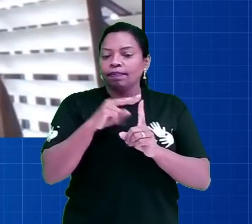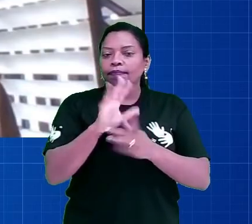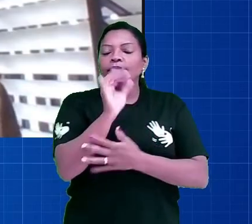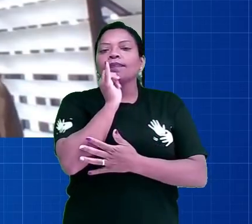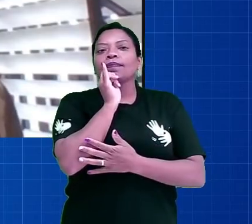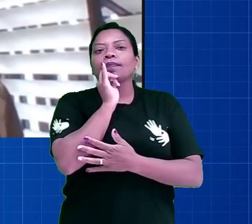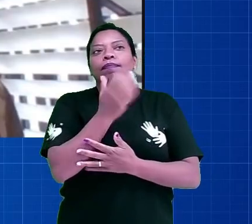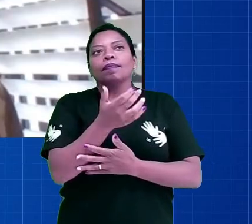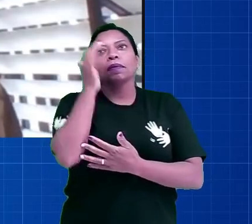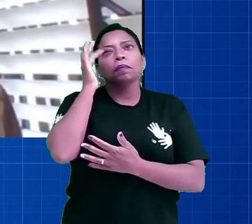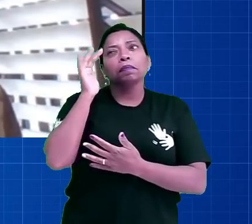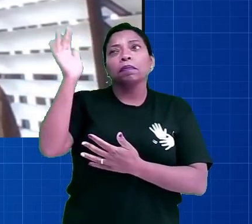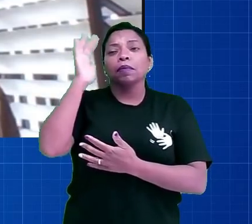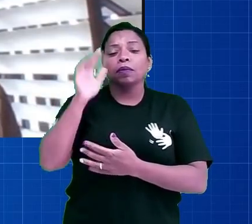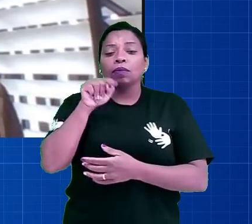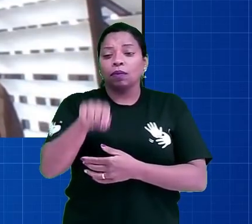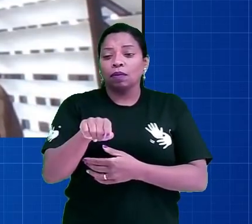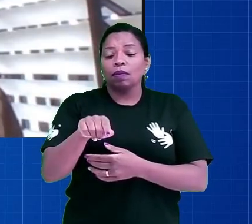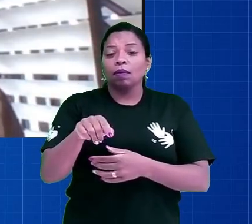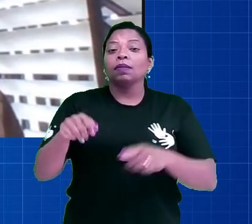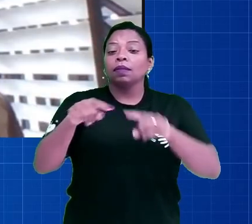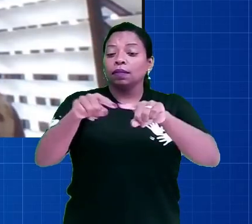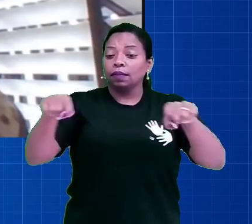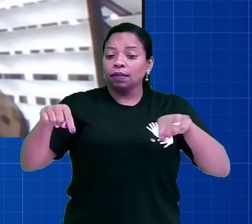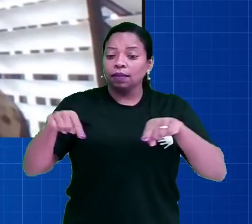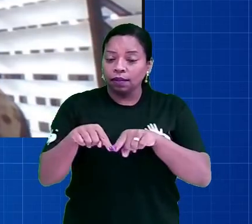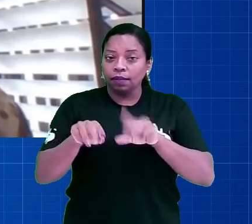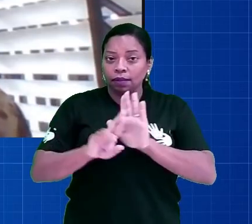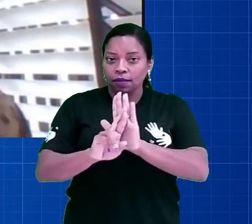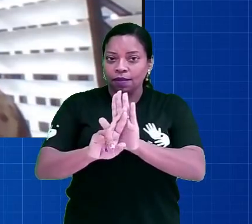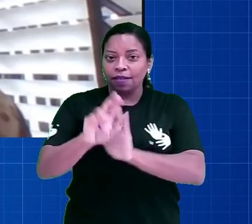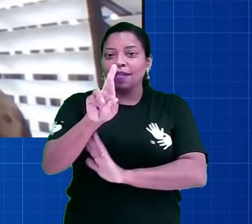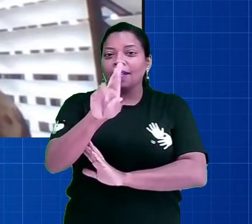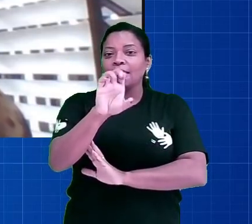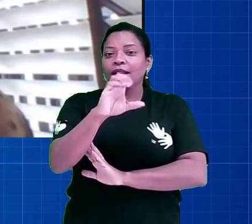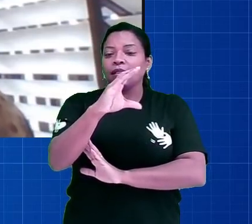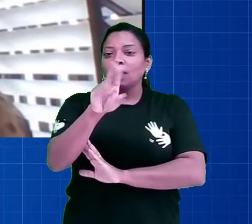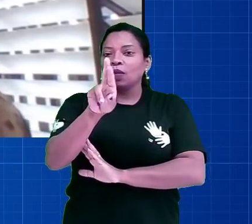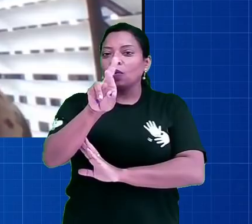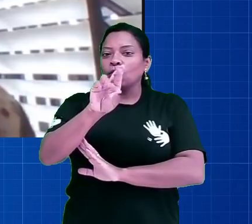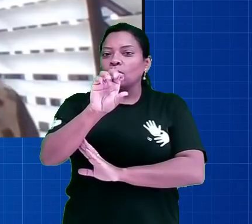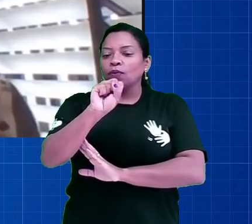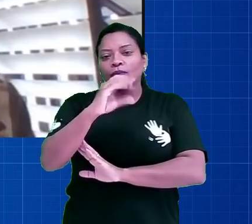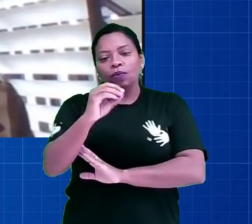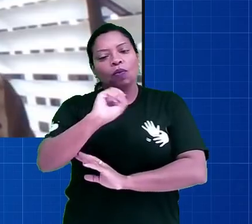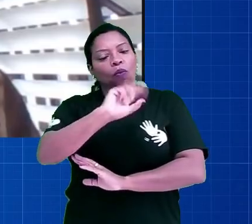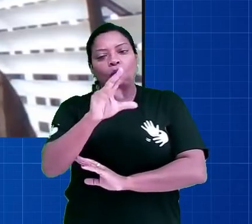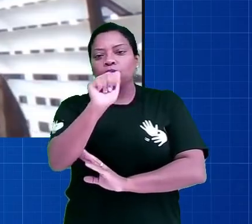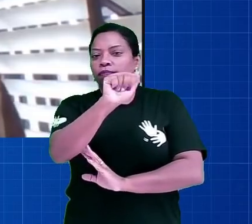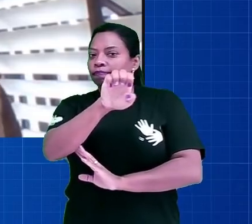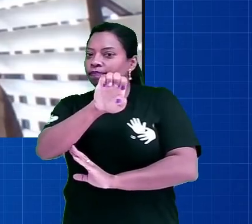nós, ela já está praticamente vencida, é de que imaginar que a sala de recurso multifuncional, as salas